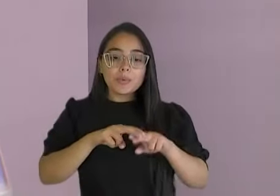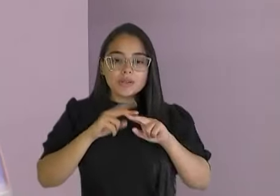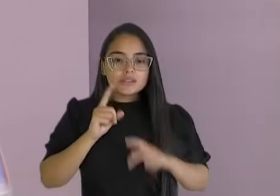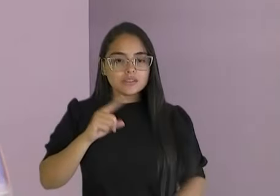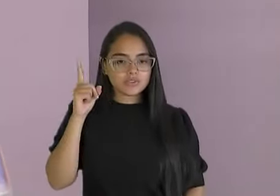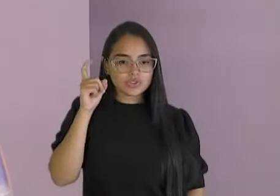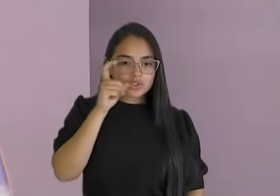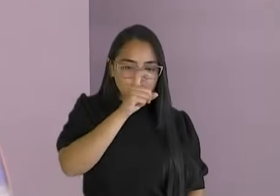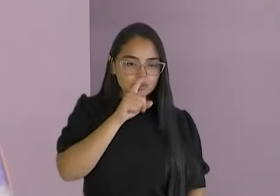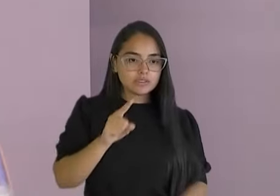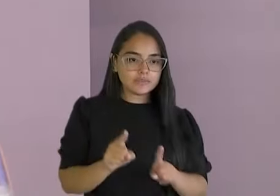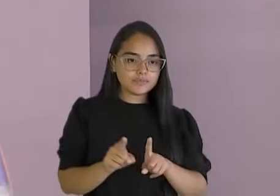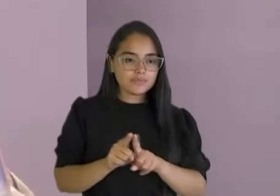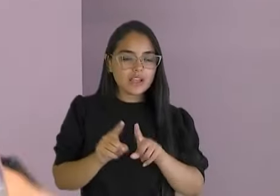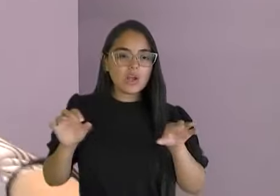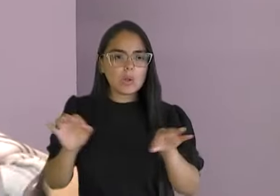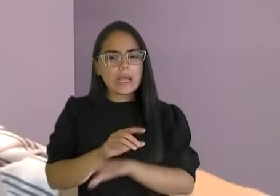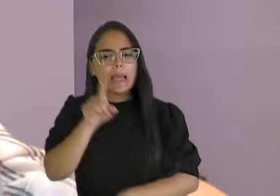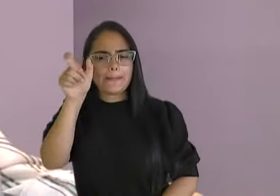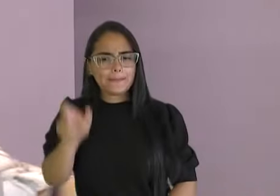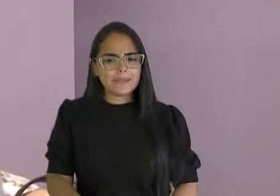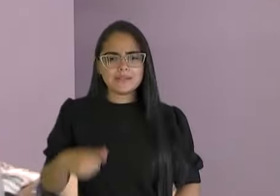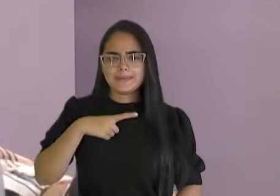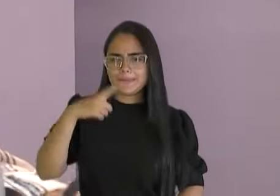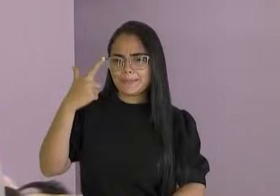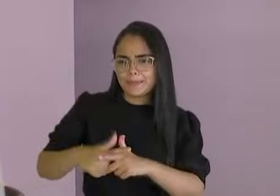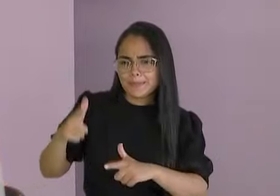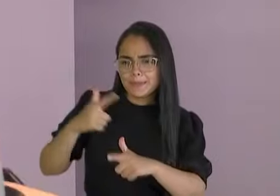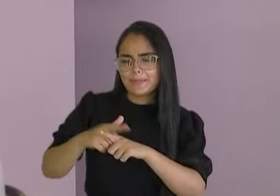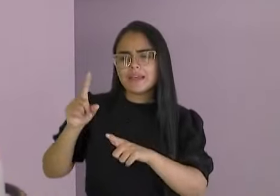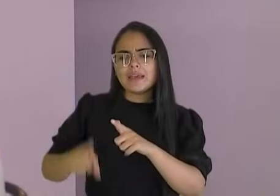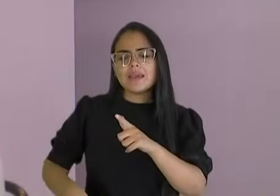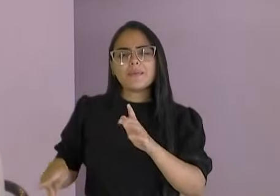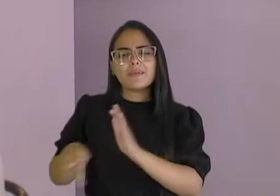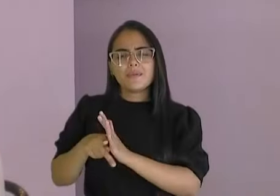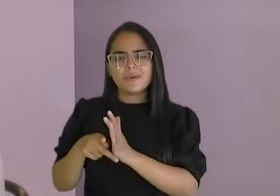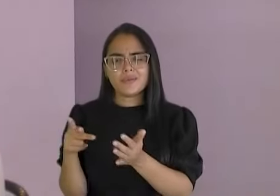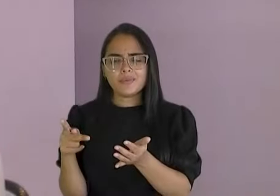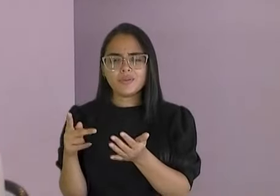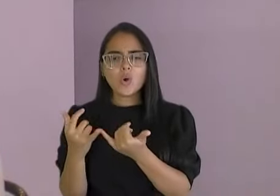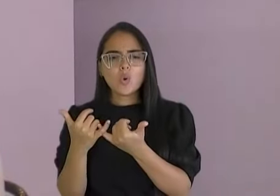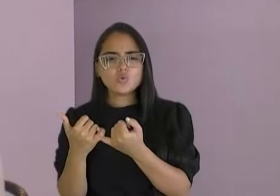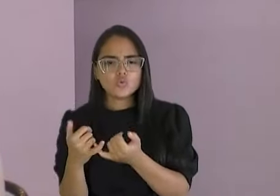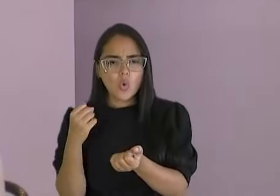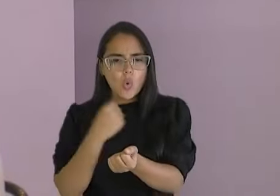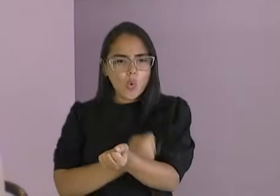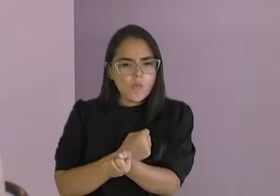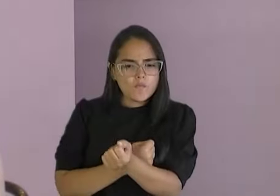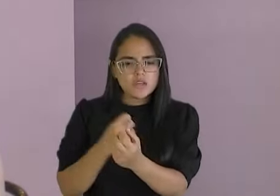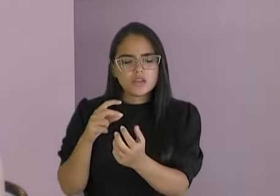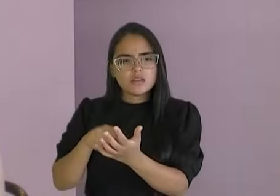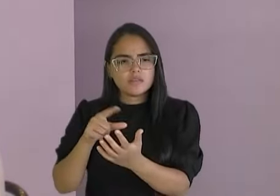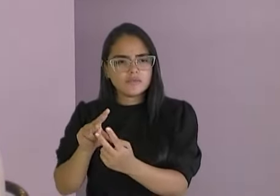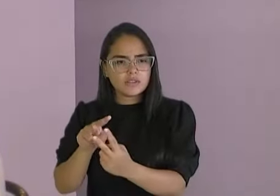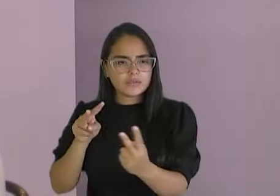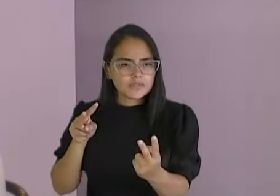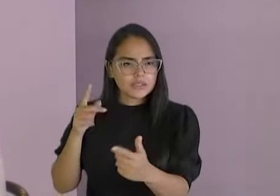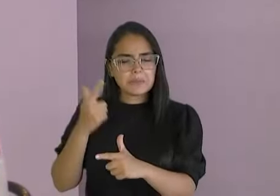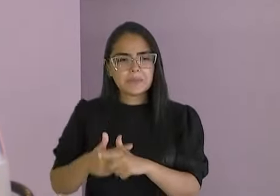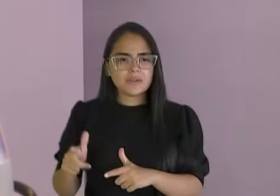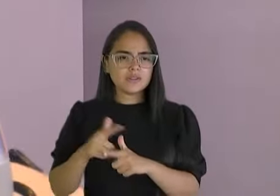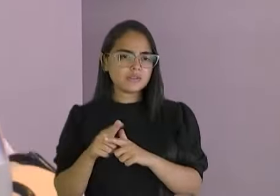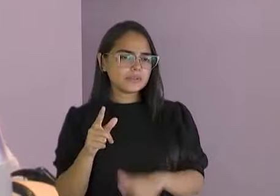né, da gente concluir, ah, essa pessoa tem um problema ali de transtorno de jogo. É um que a gente fala, né, do jogador social, o jogador